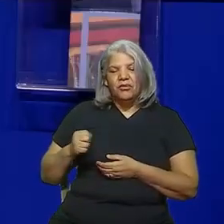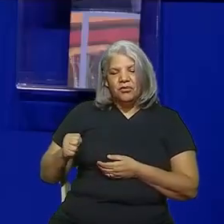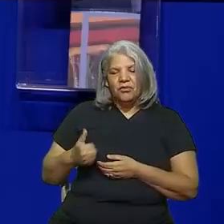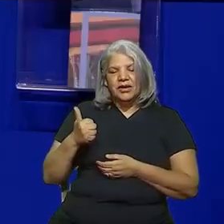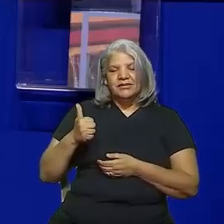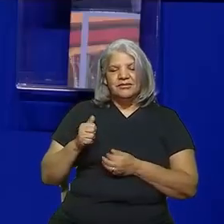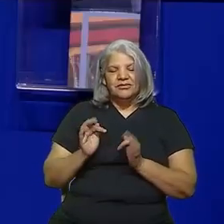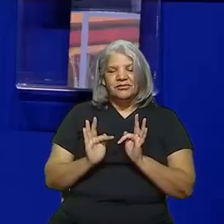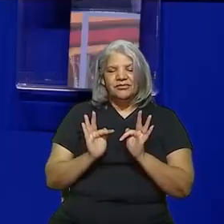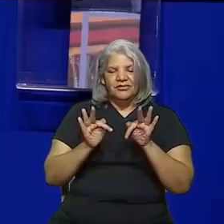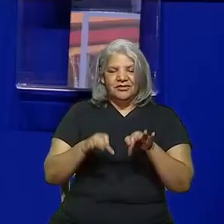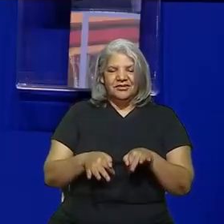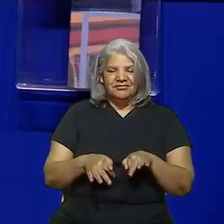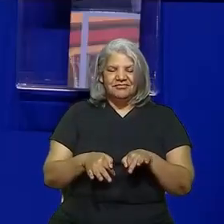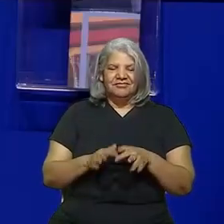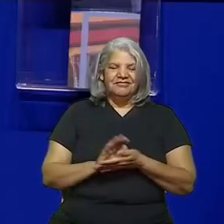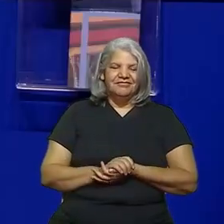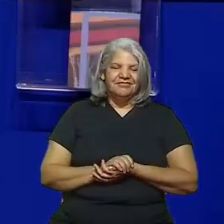eu